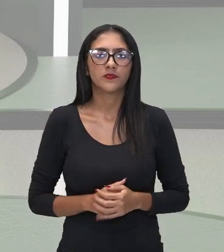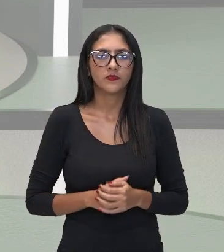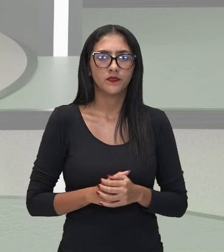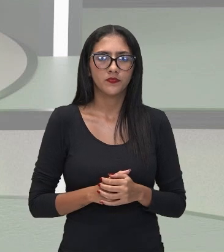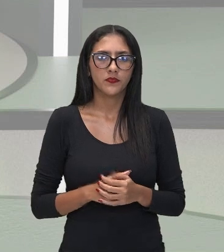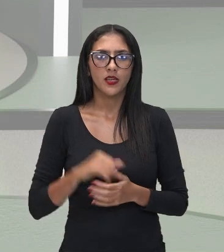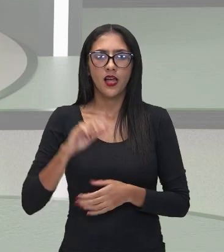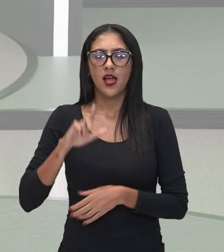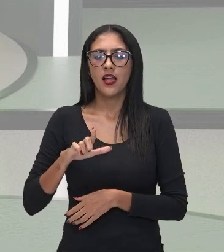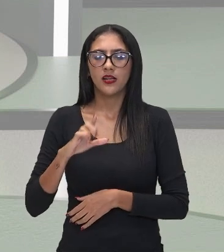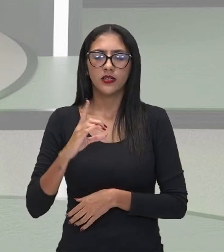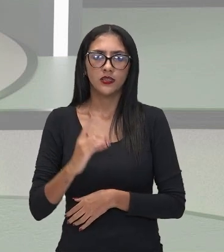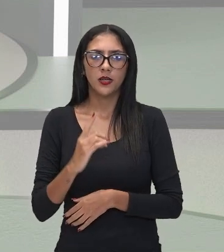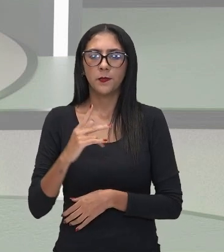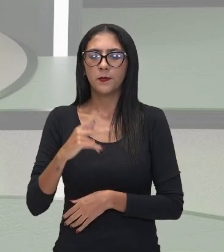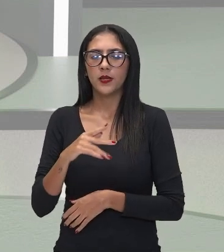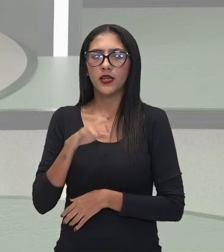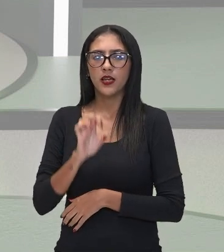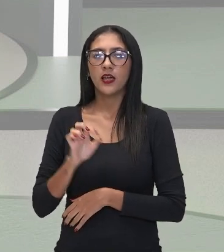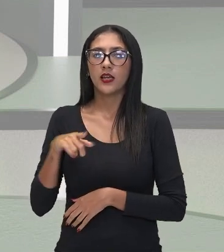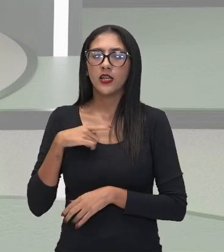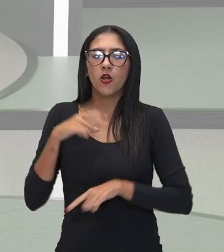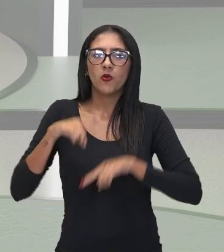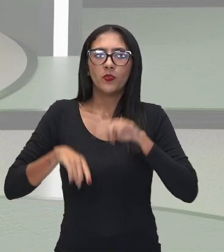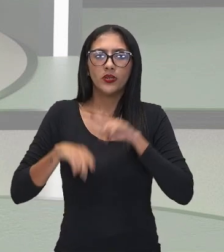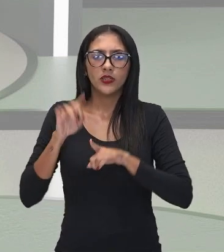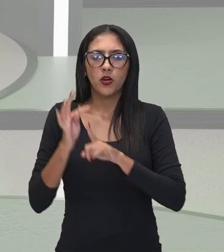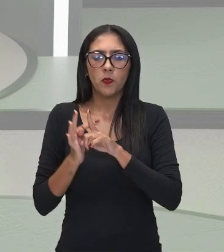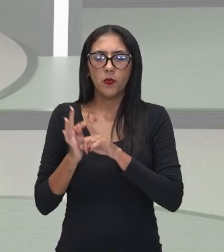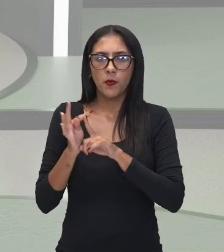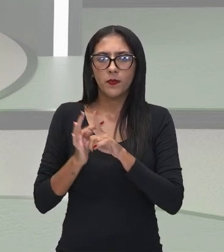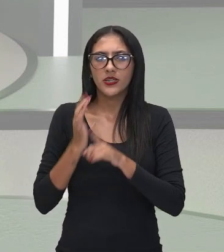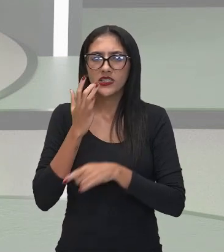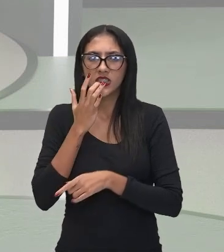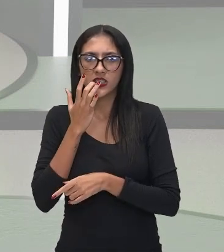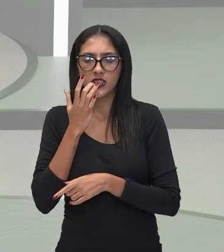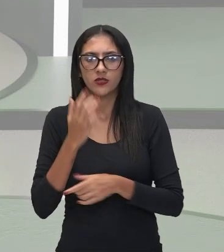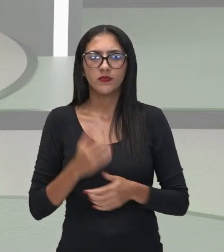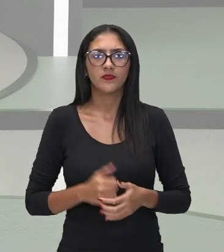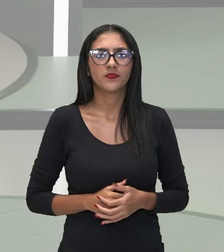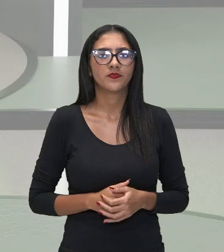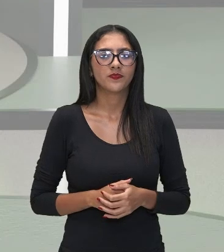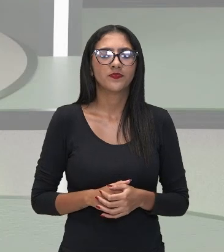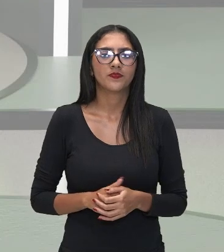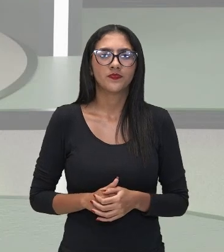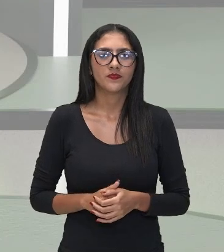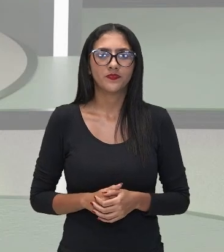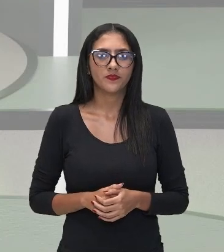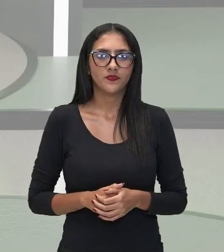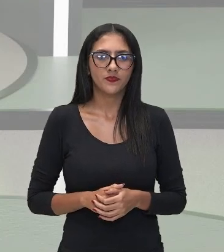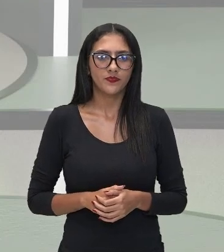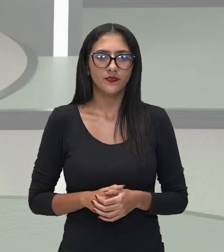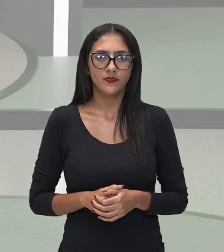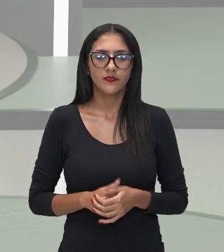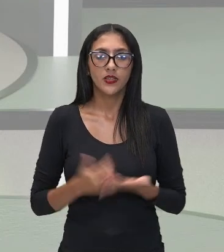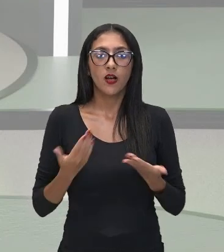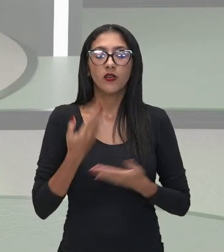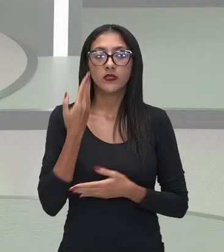LDPE é um tipo de termoplástico preparado a partir do monômero. E agora nós vamos ver